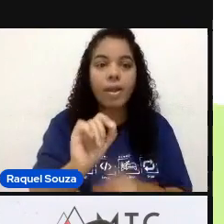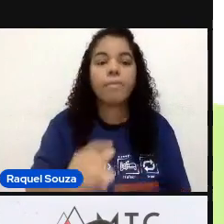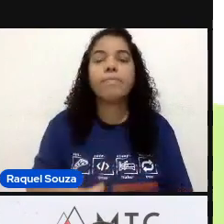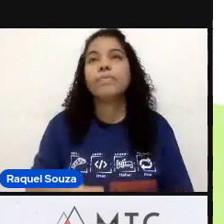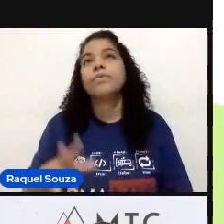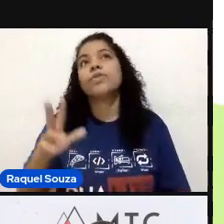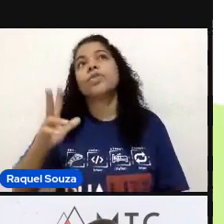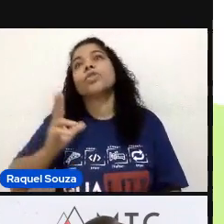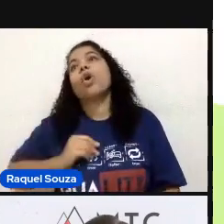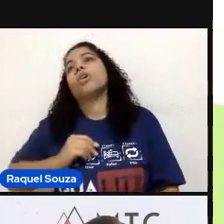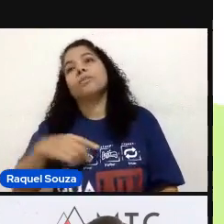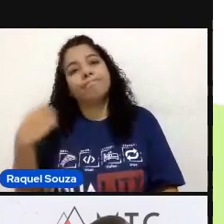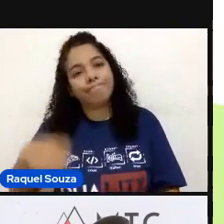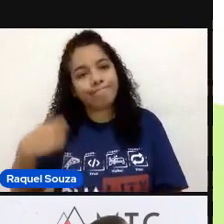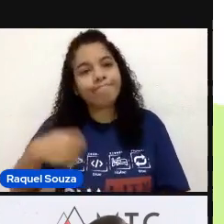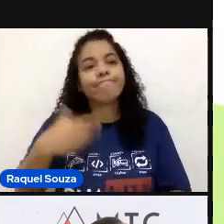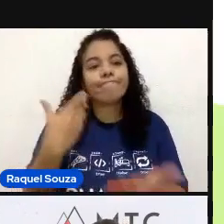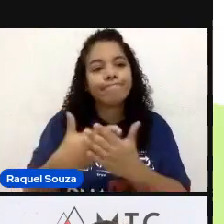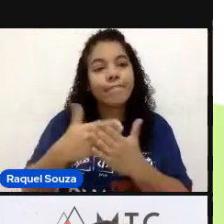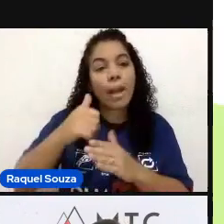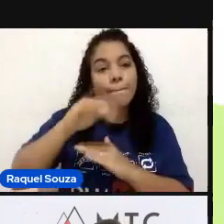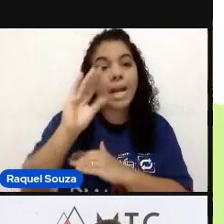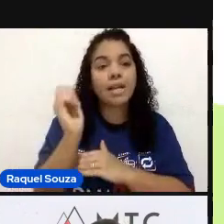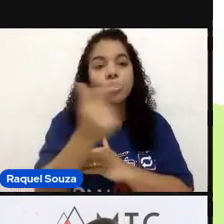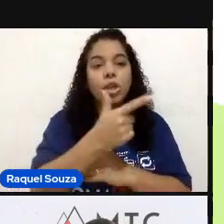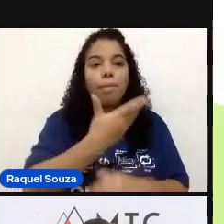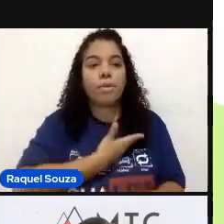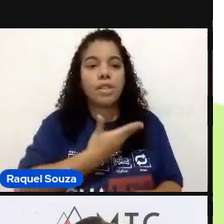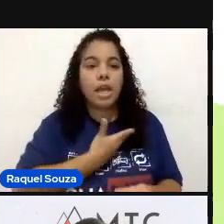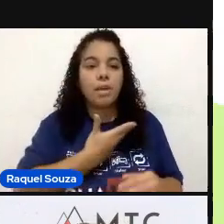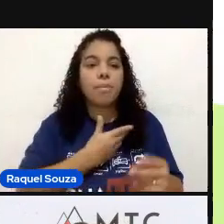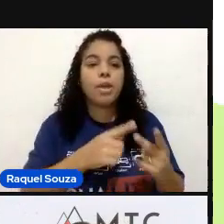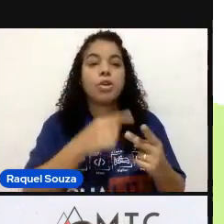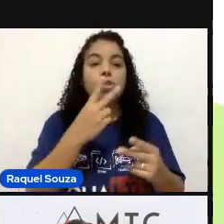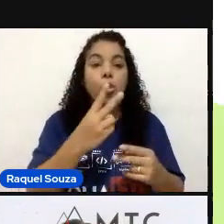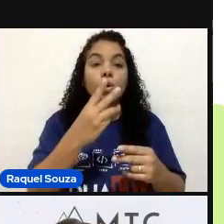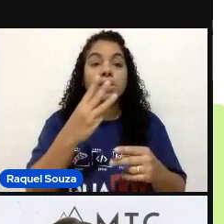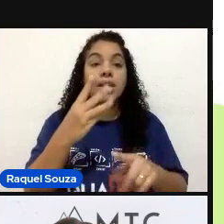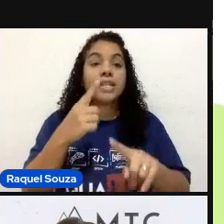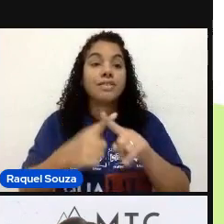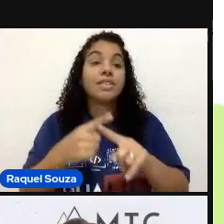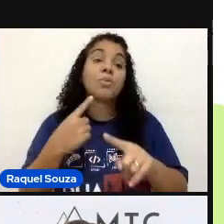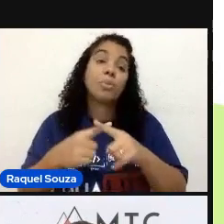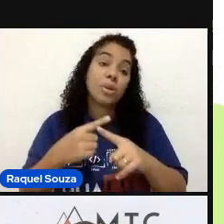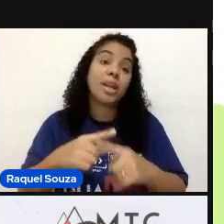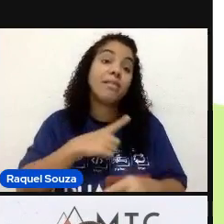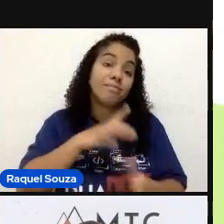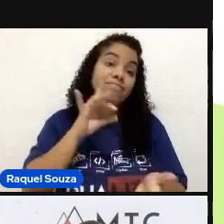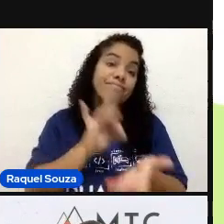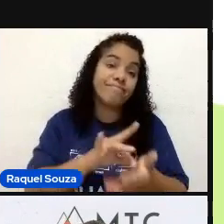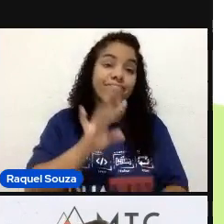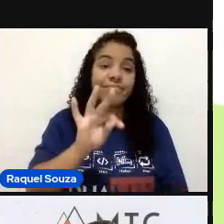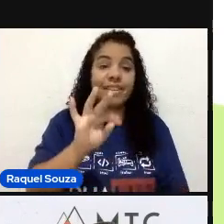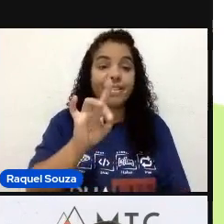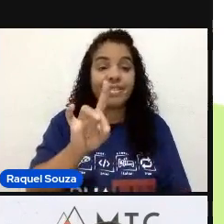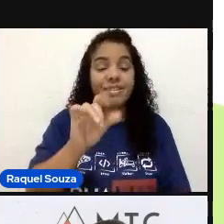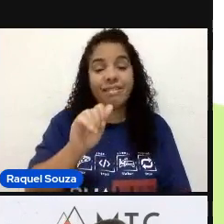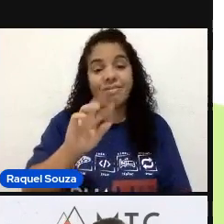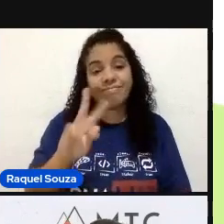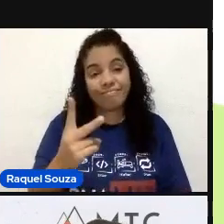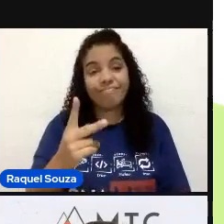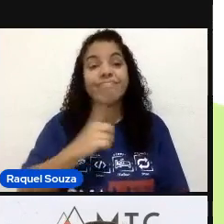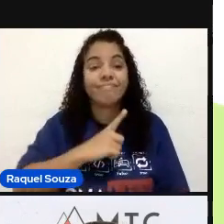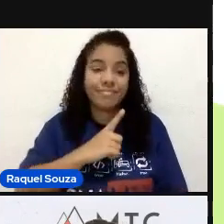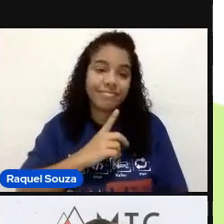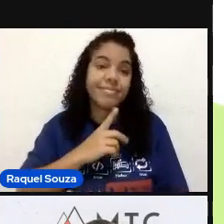nossa, eu precisava estudar mais do que os meus amigos 2, 3 vezes, porque realmente eu tinha TDAH. Então, muita coisa